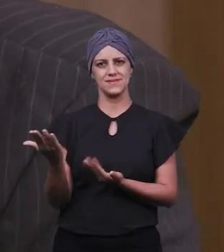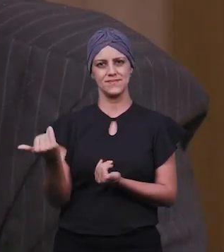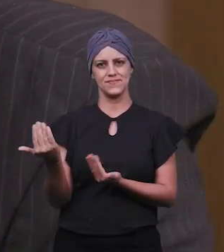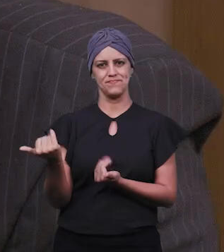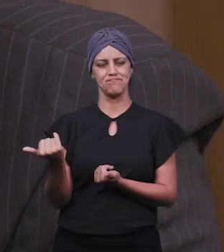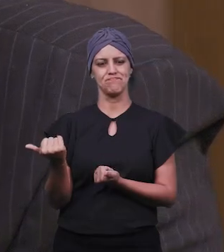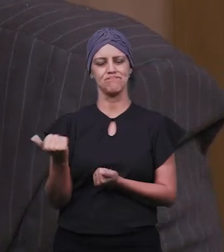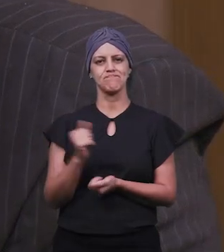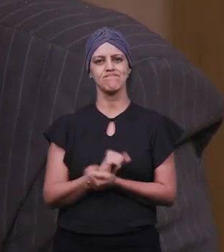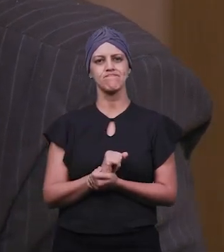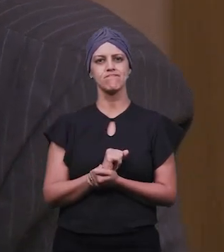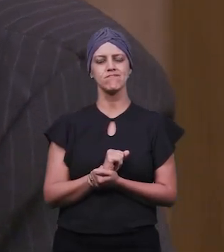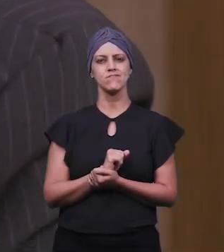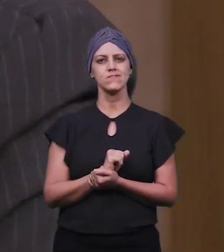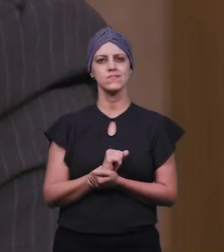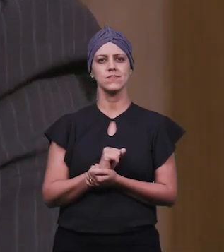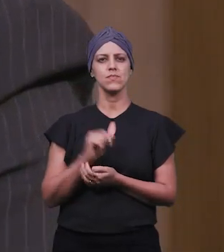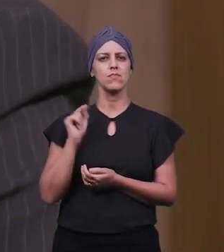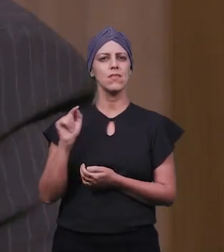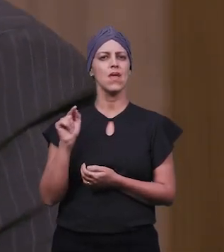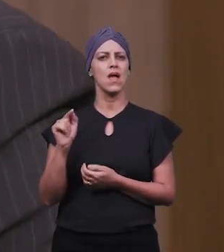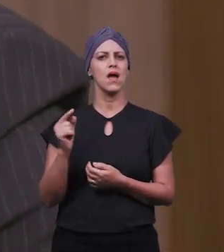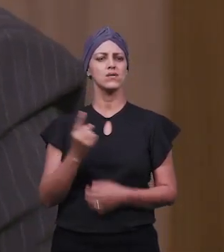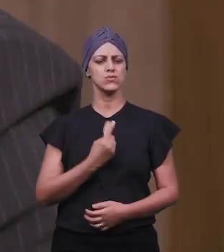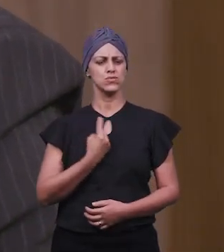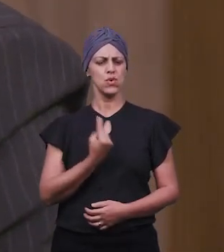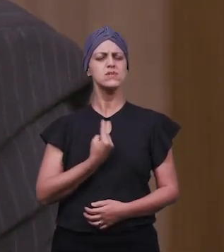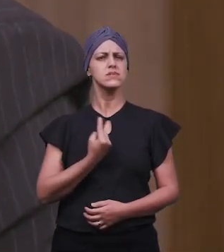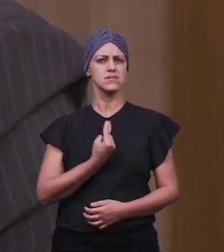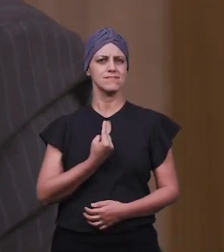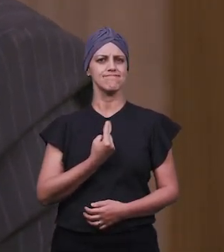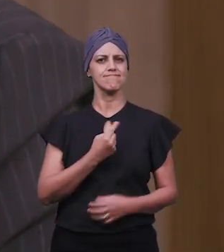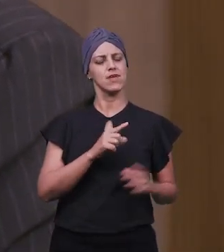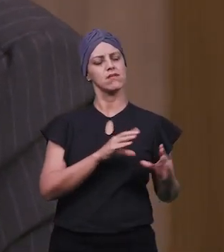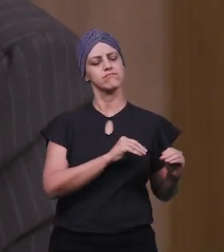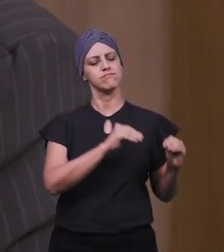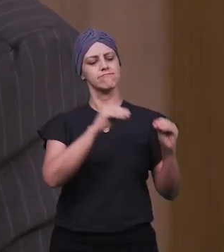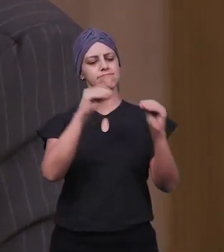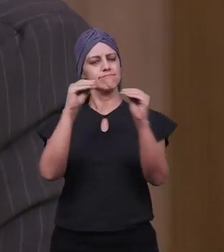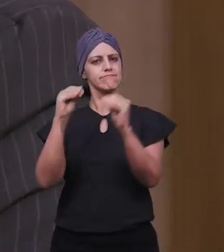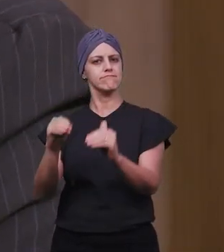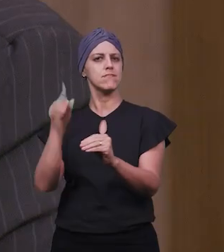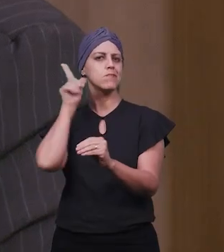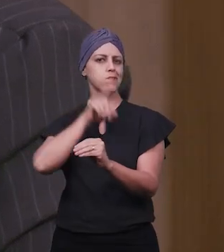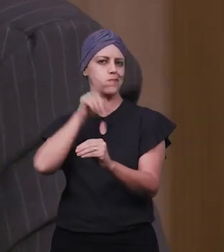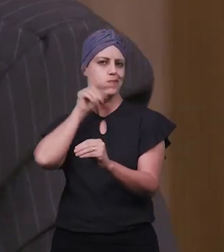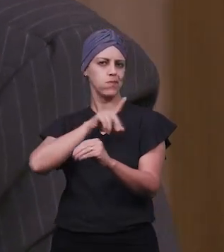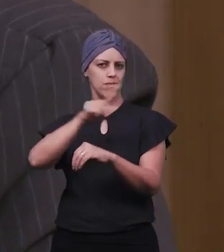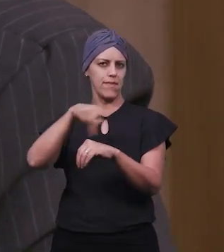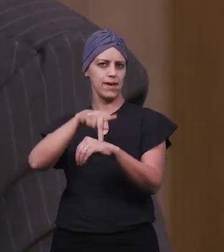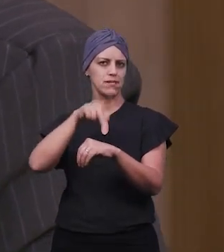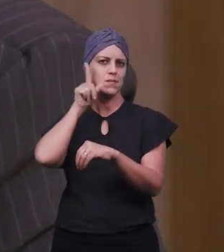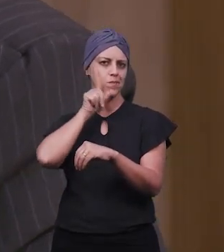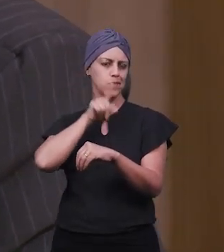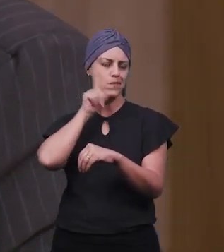jovem. Que essa jovem, ela está sozinha. Essa foi sozinha lá, ela foi para os Estados